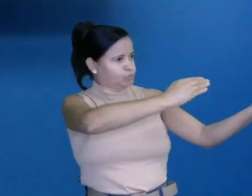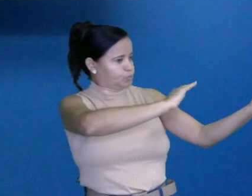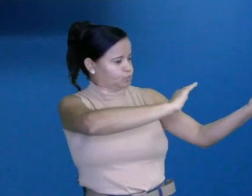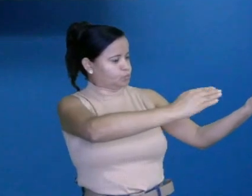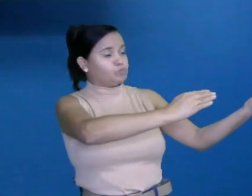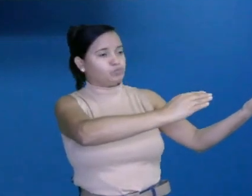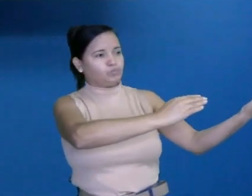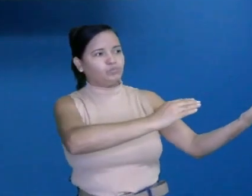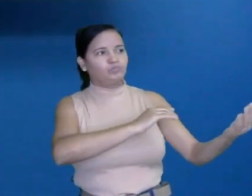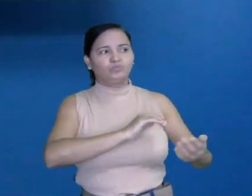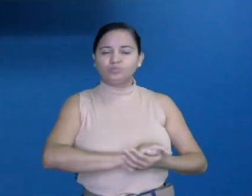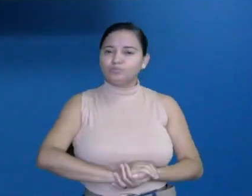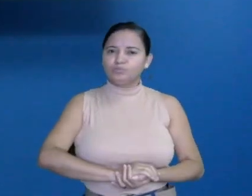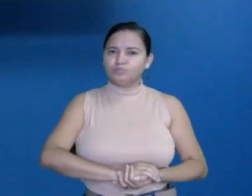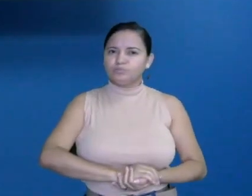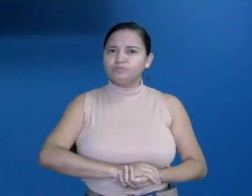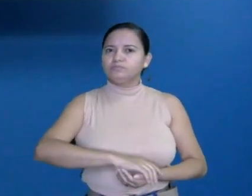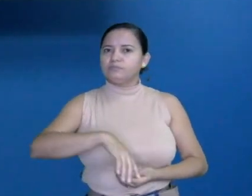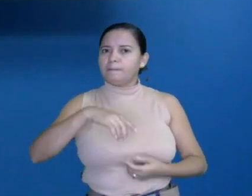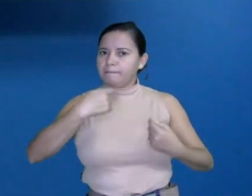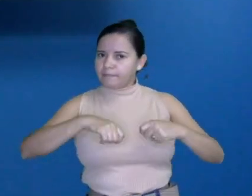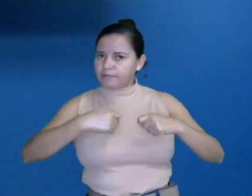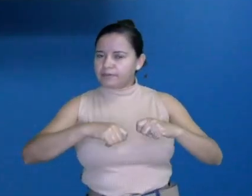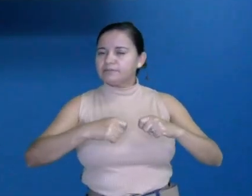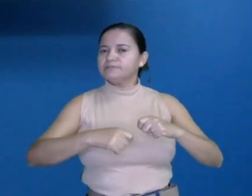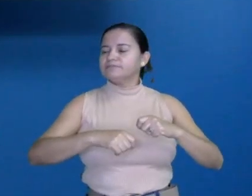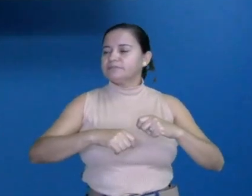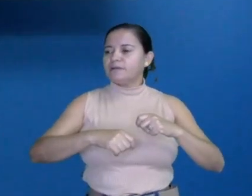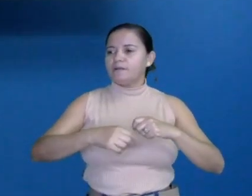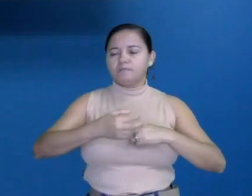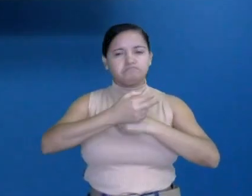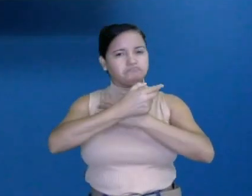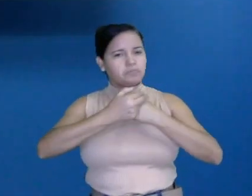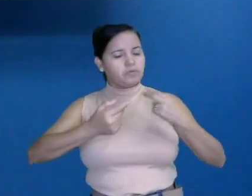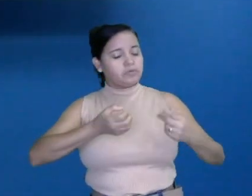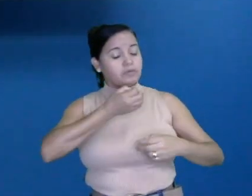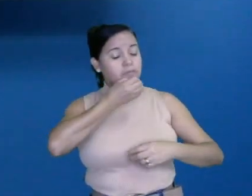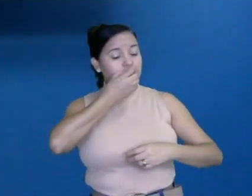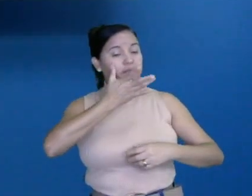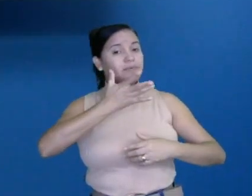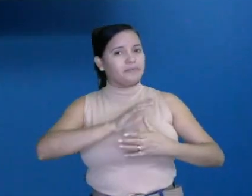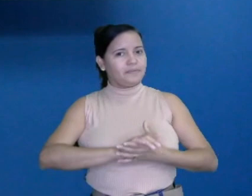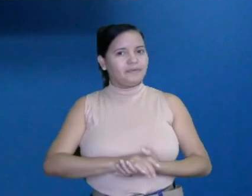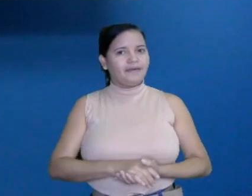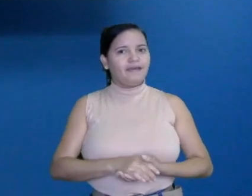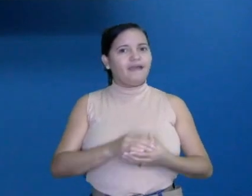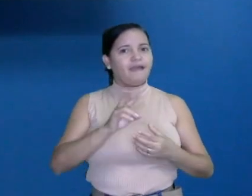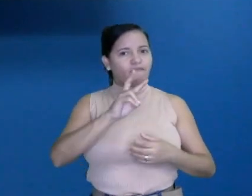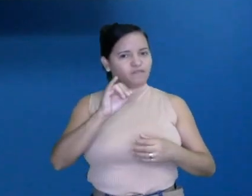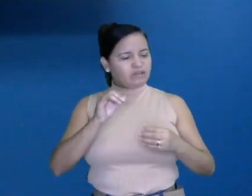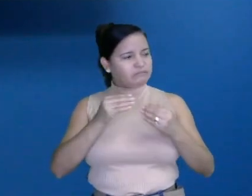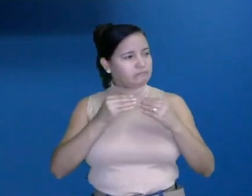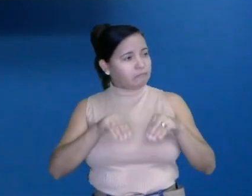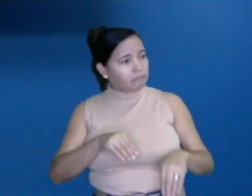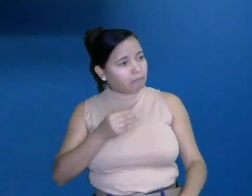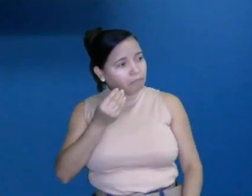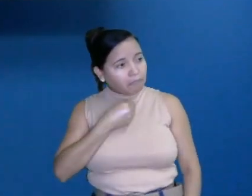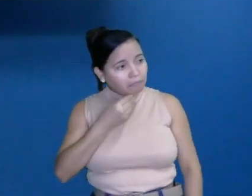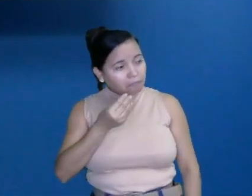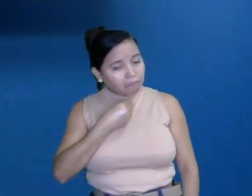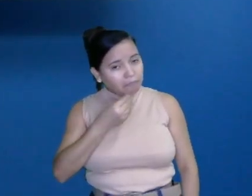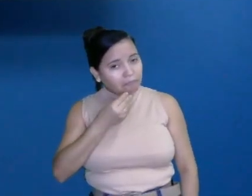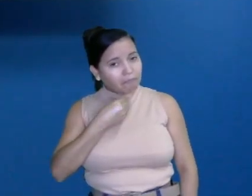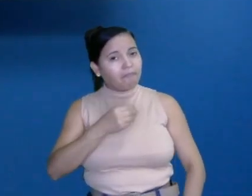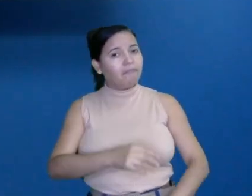gente não levar proteínas, coisas boas para eles, eles vão se desgastar, vão ficar